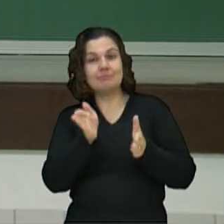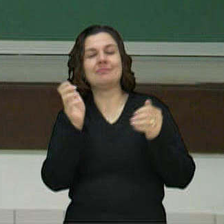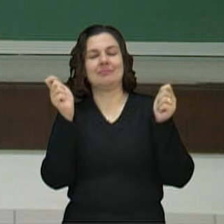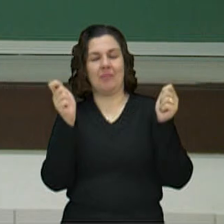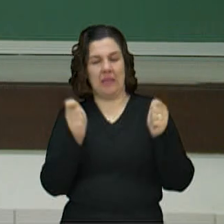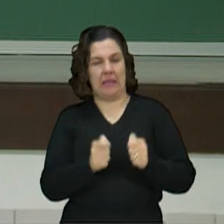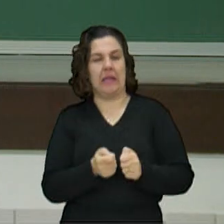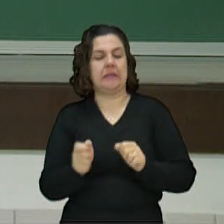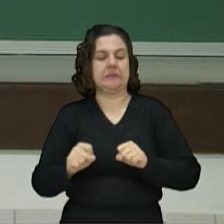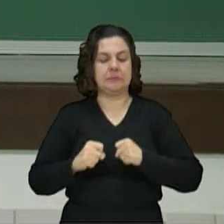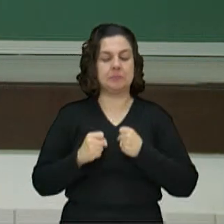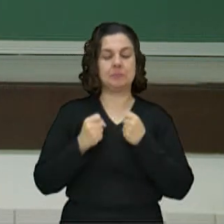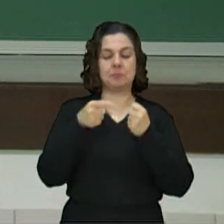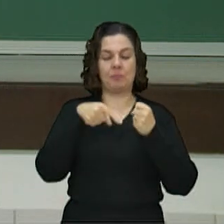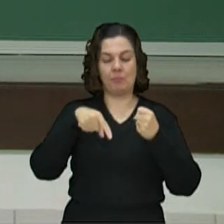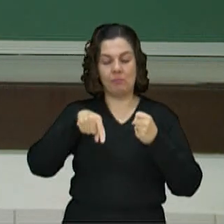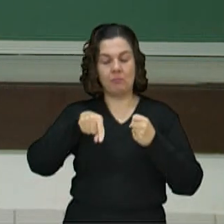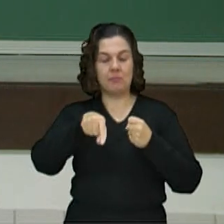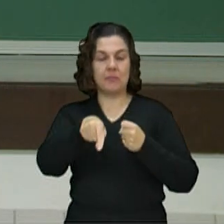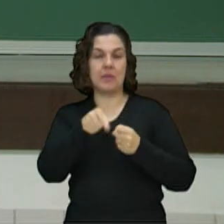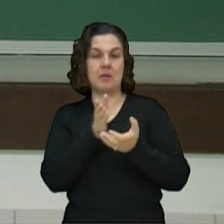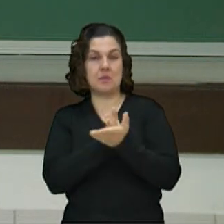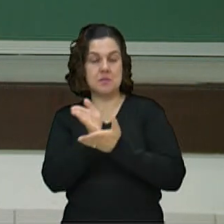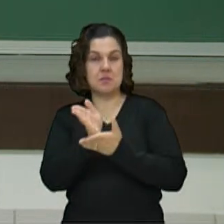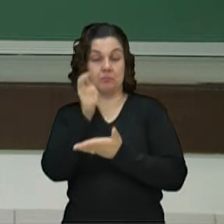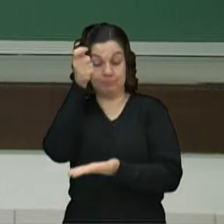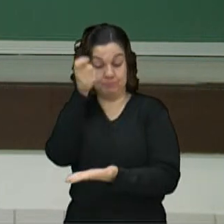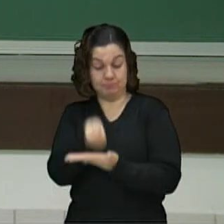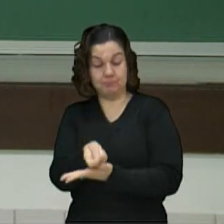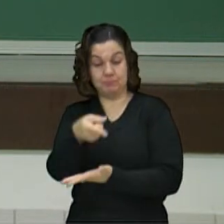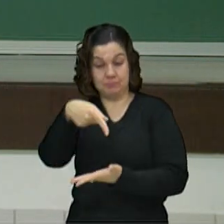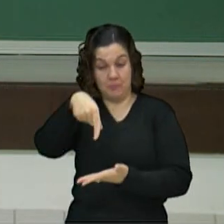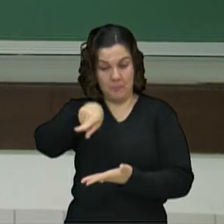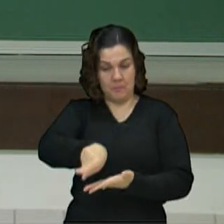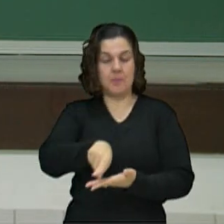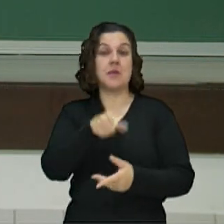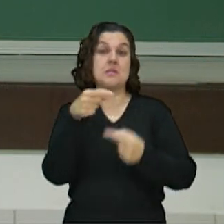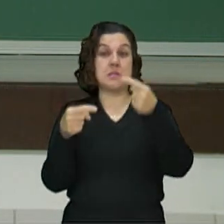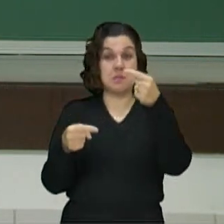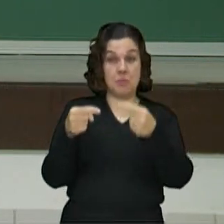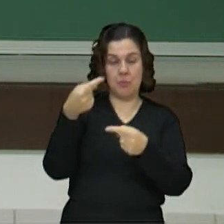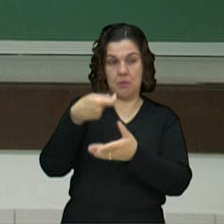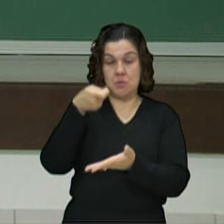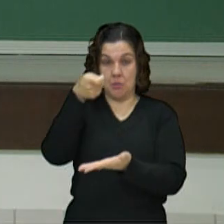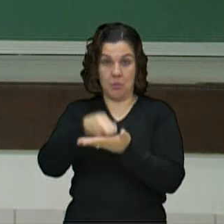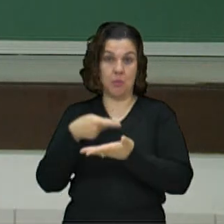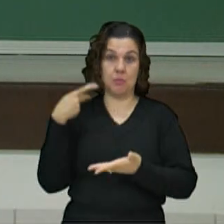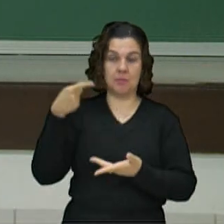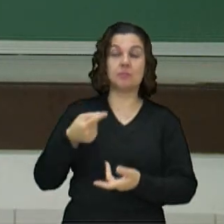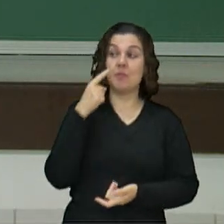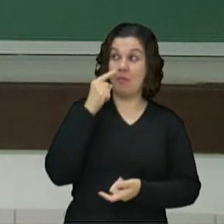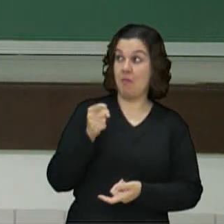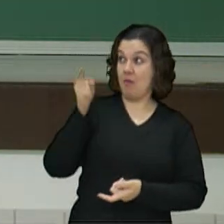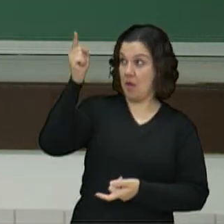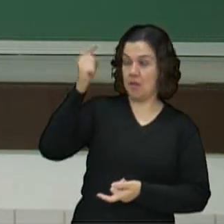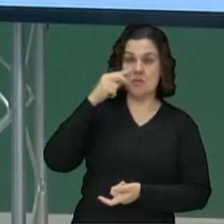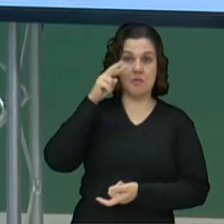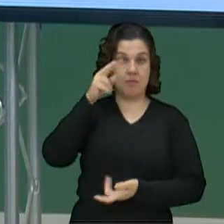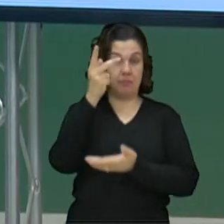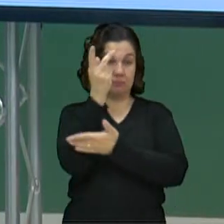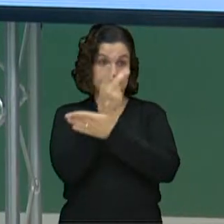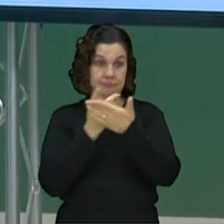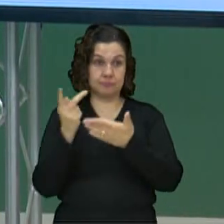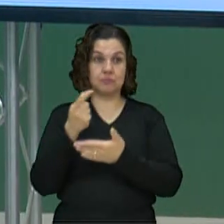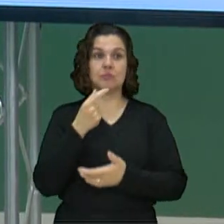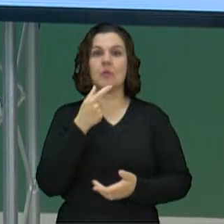alternativa de poder, esses partidos autoritários, esses políticos autoritários. Aqui você tem uma